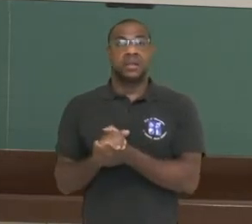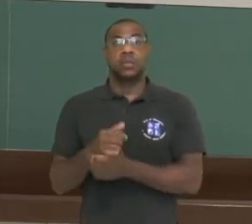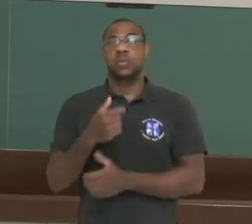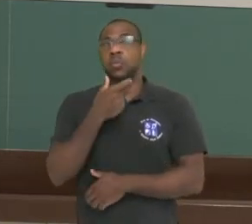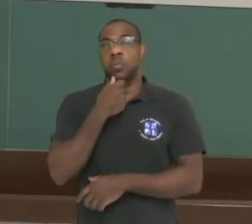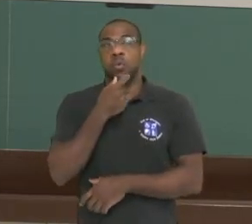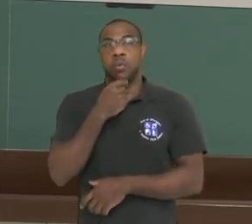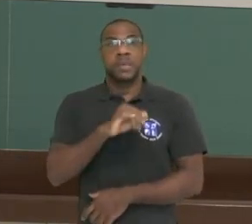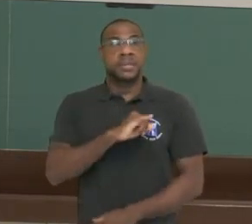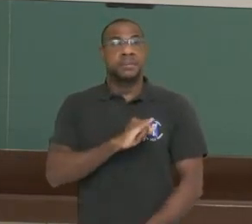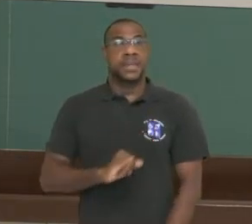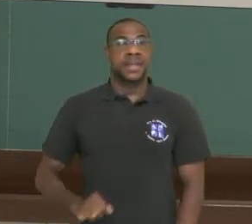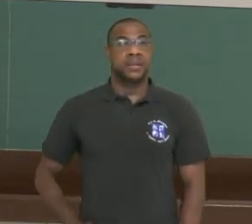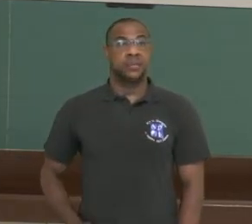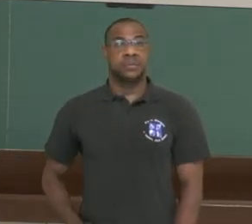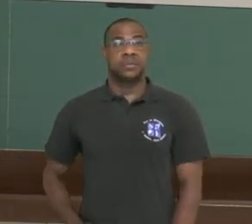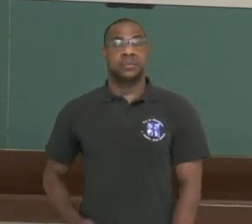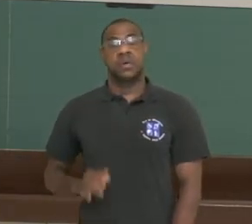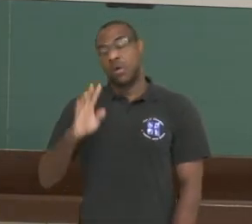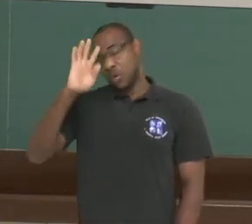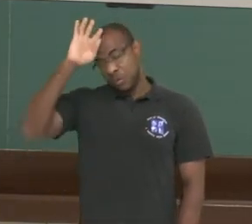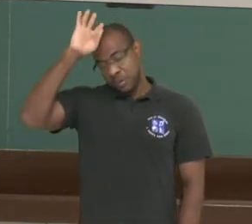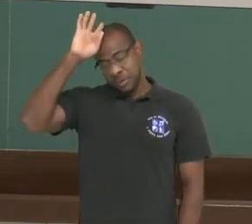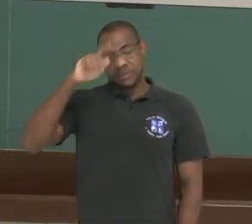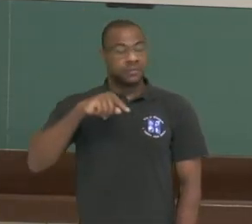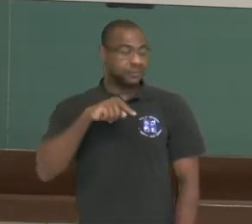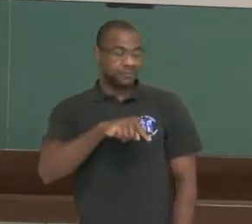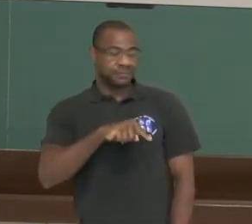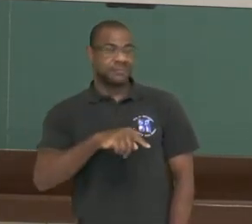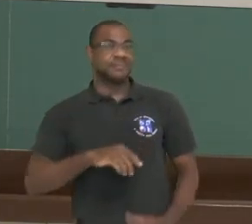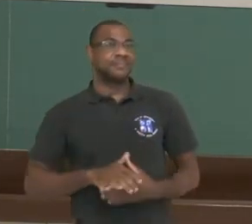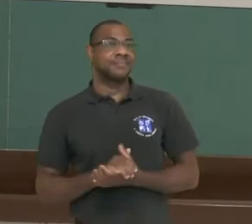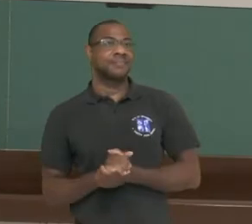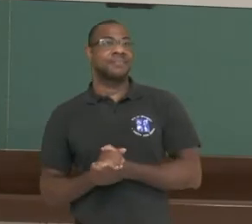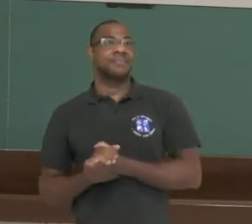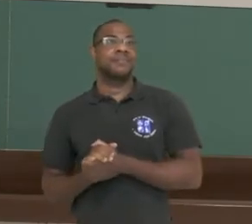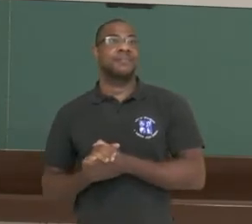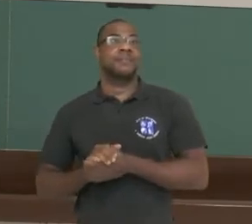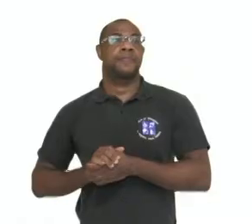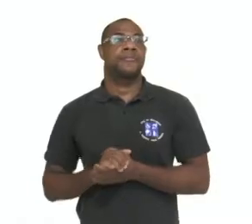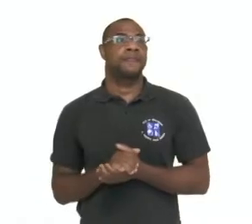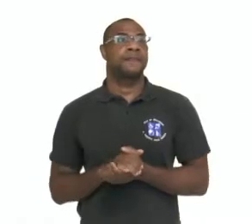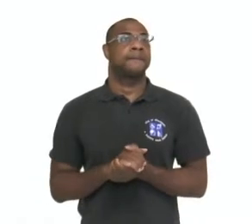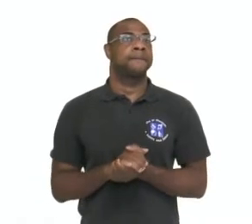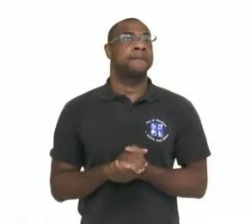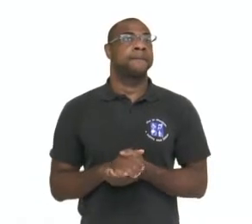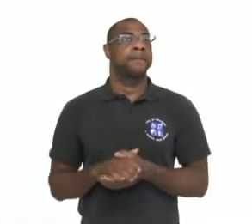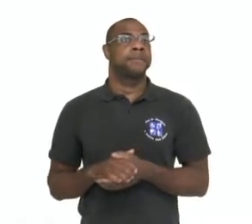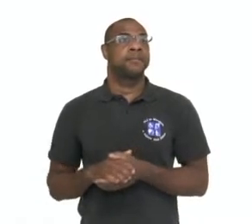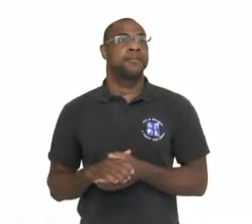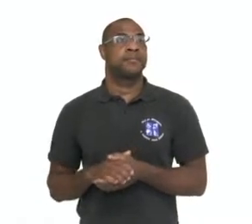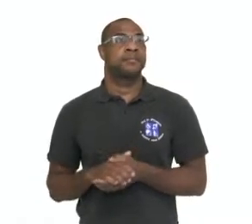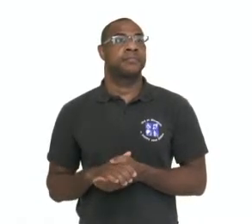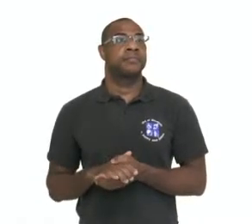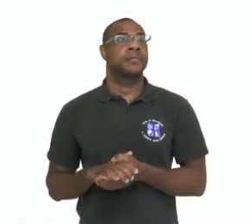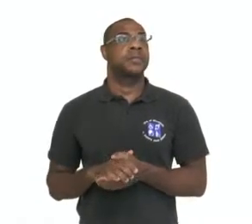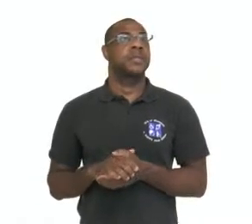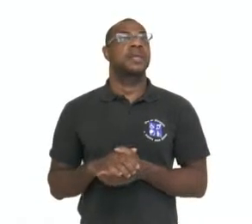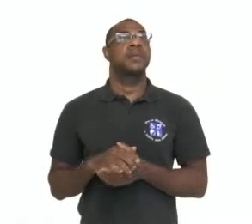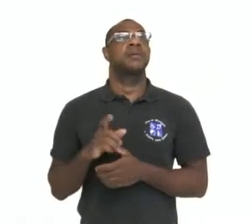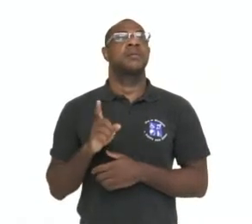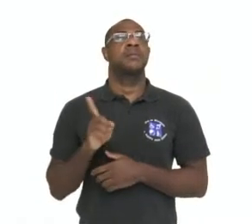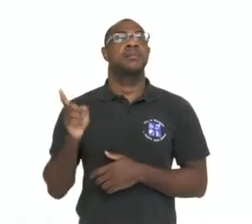interessante! Díptico, com a imagem de um relevo estilicão. Professor, o que é um díptico? Então, era bem comum